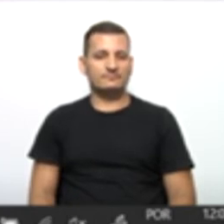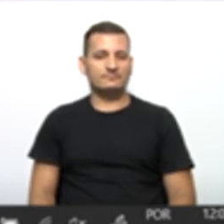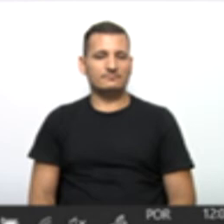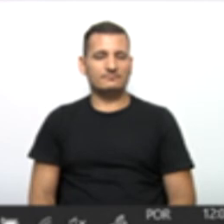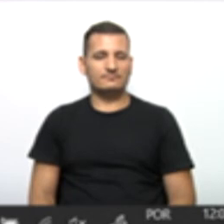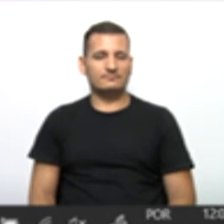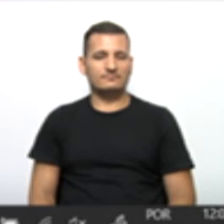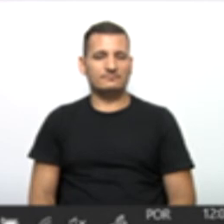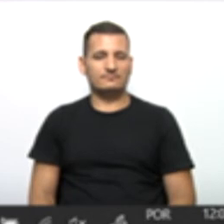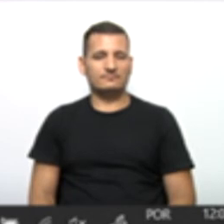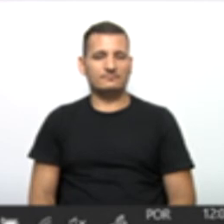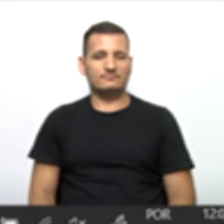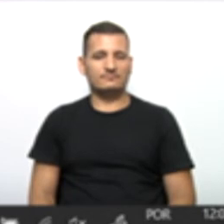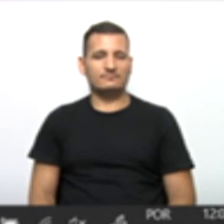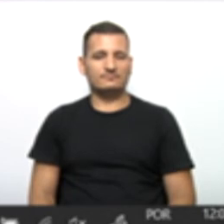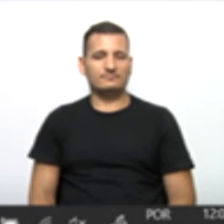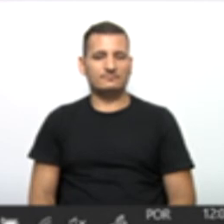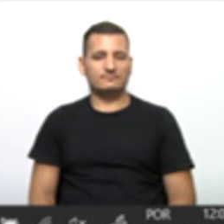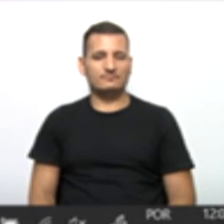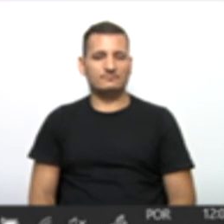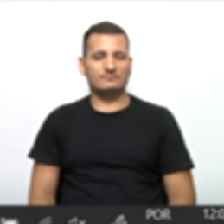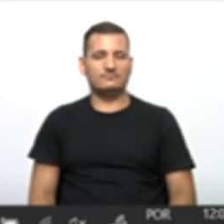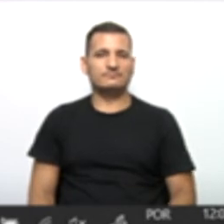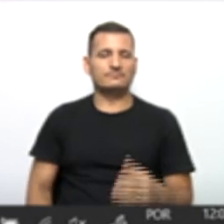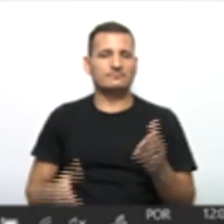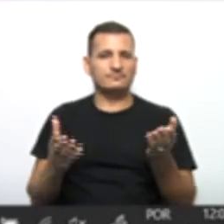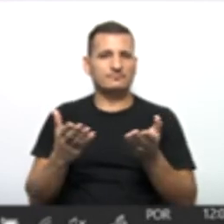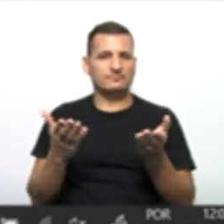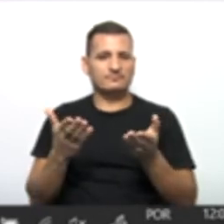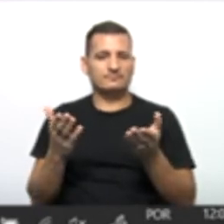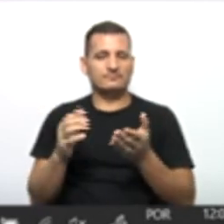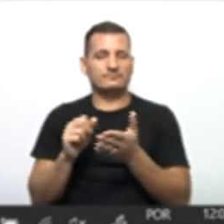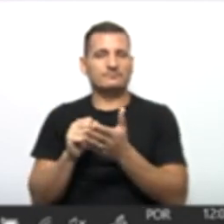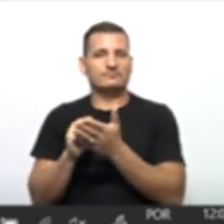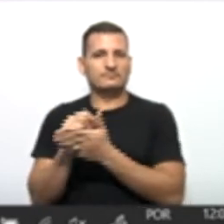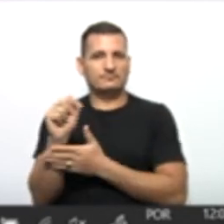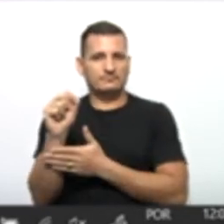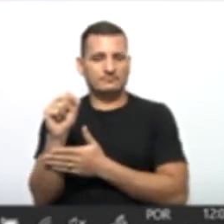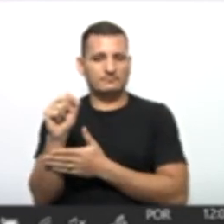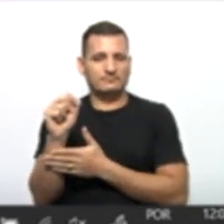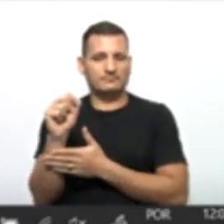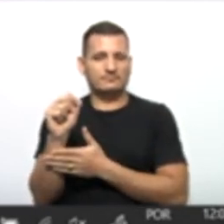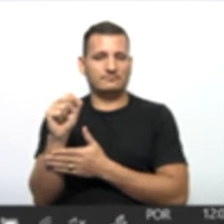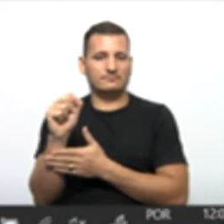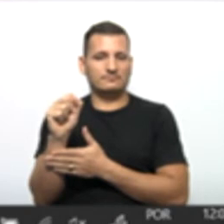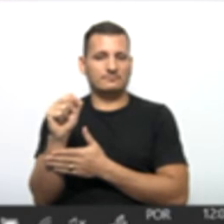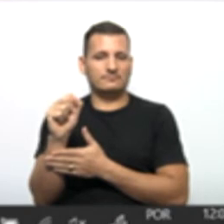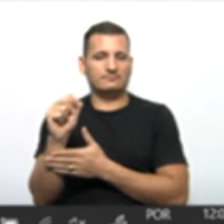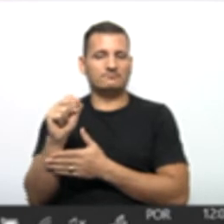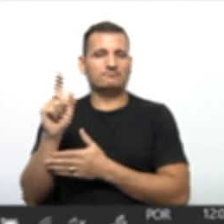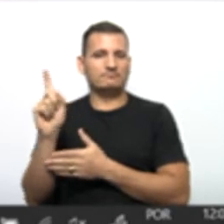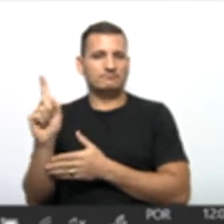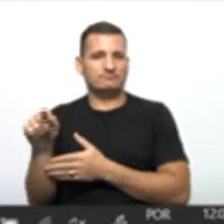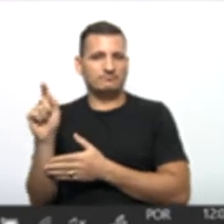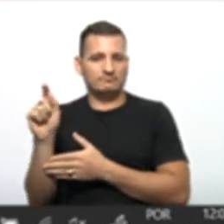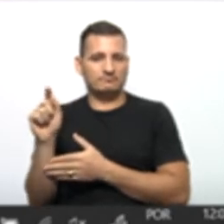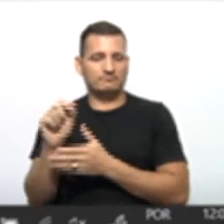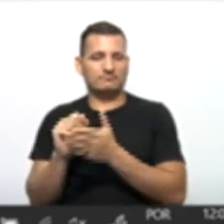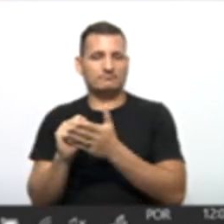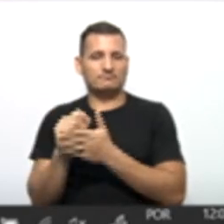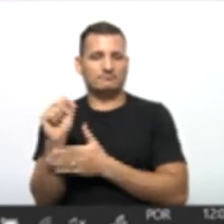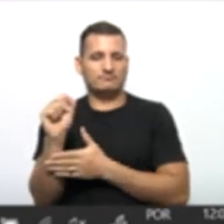até atualizamos o contato agora pra eu excluir esse contato pessoal é só clicar aqui em excluir o